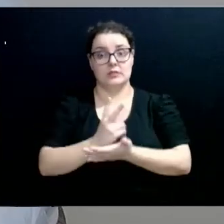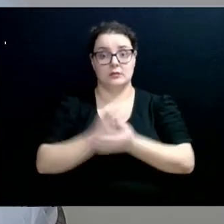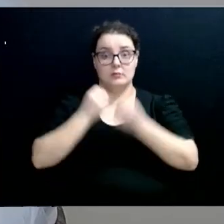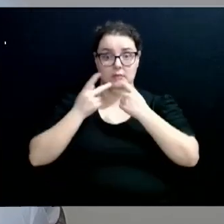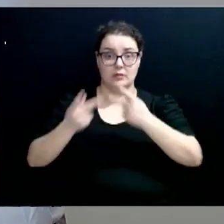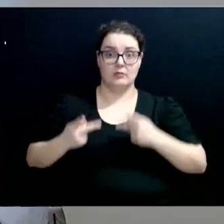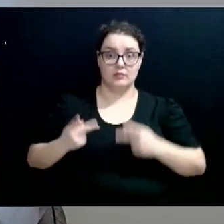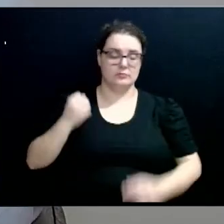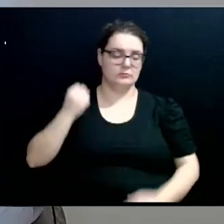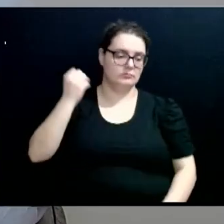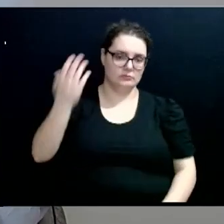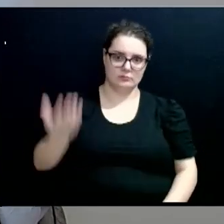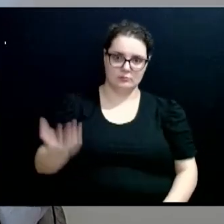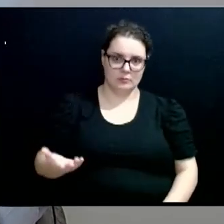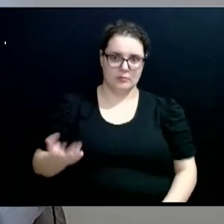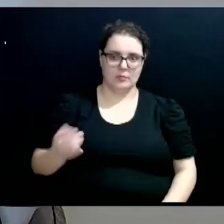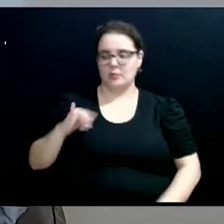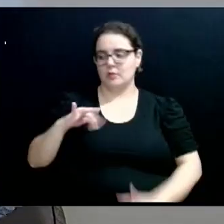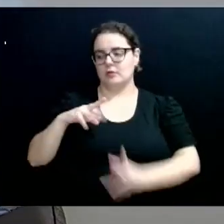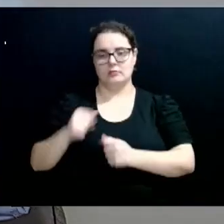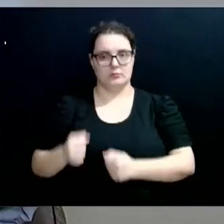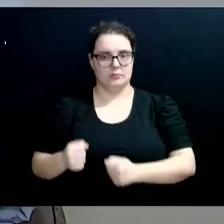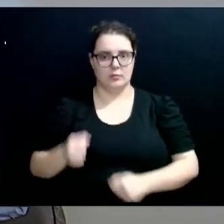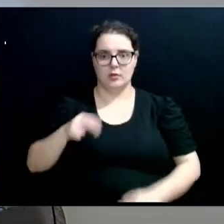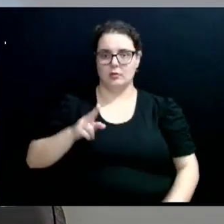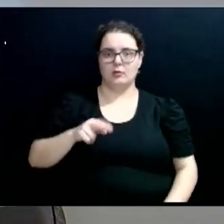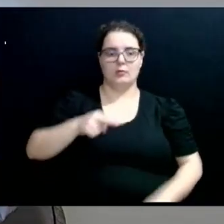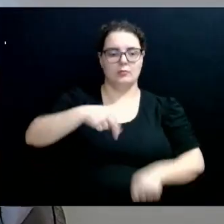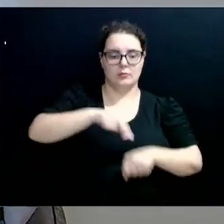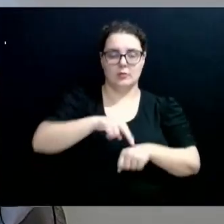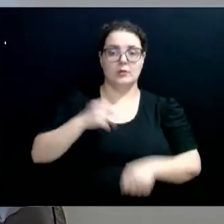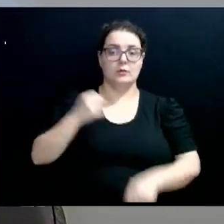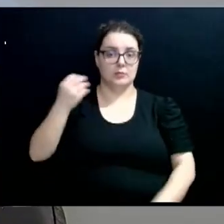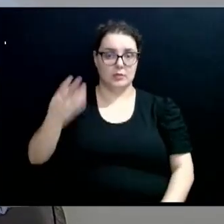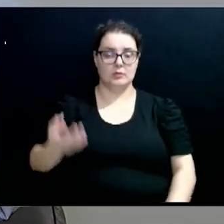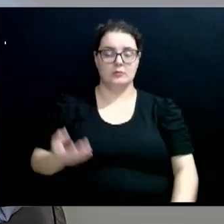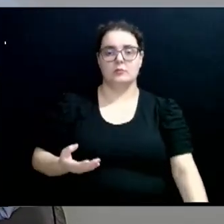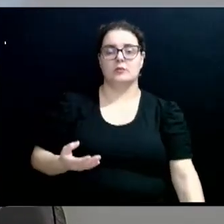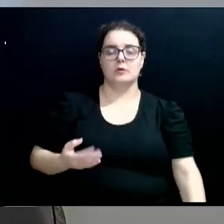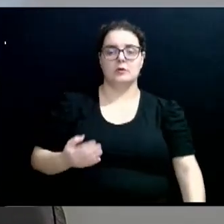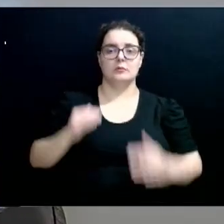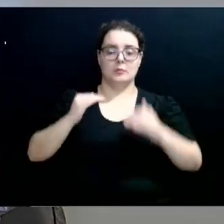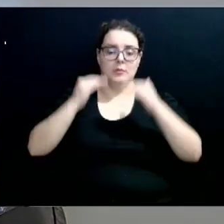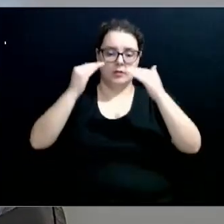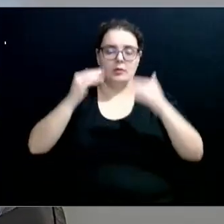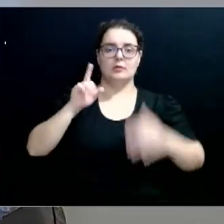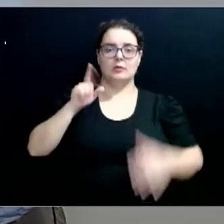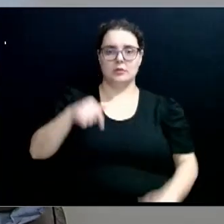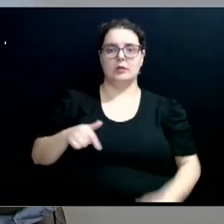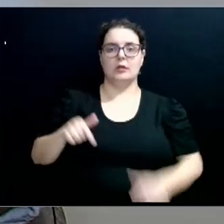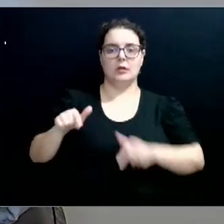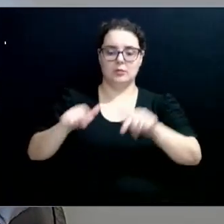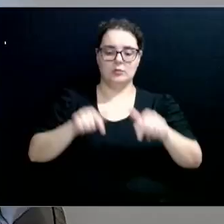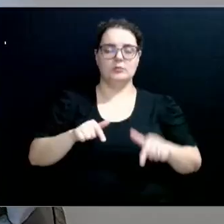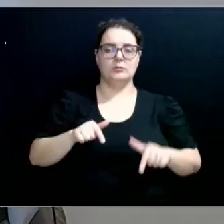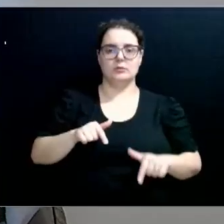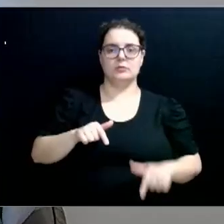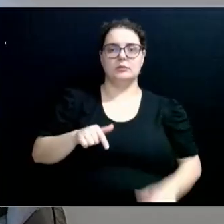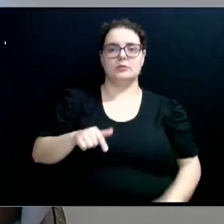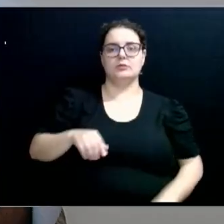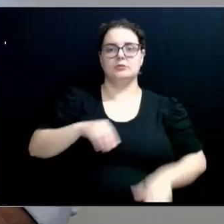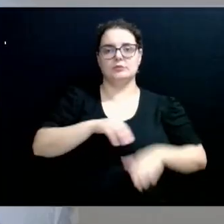ideia sempre bem-vinda, seja numa viagem internacional ou mesmo nacional aérea, mas sobretudo para aquelas que são